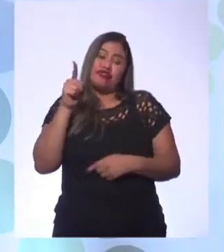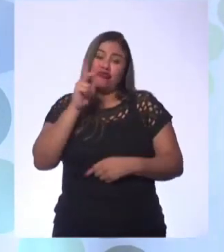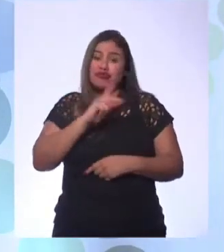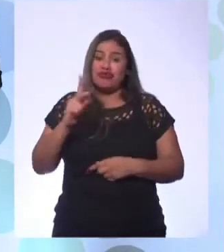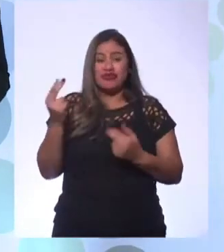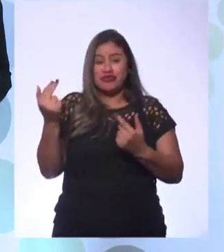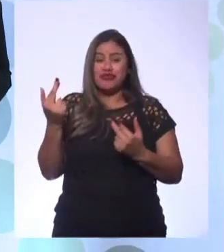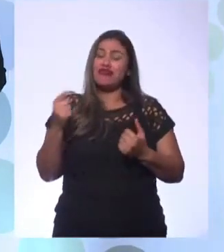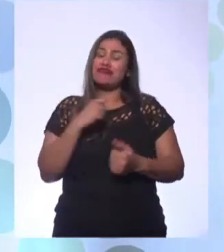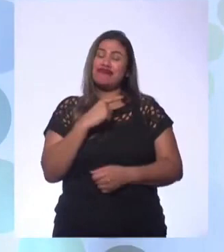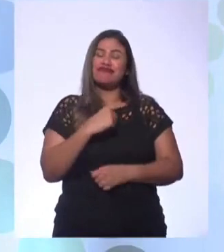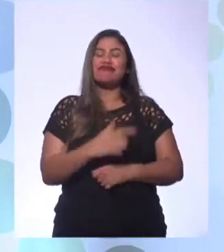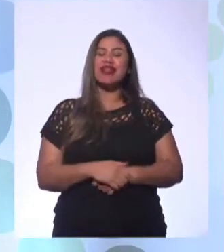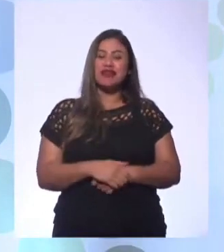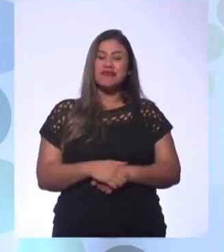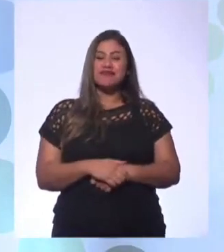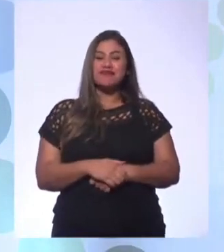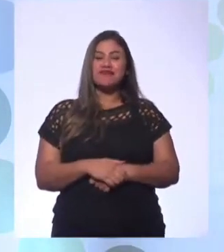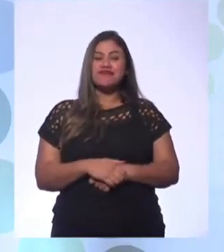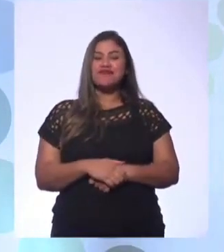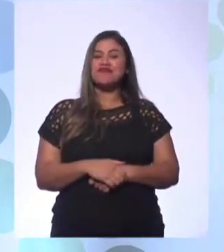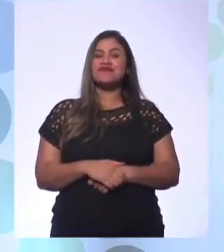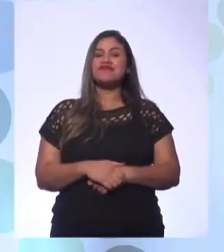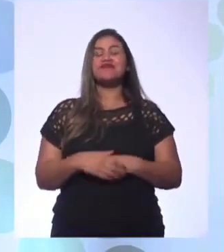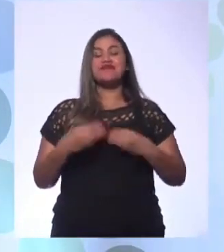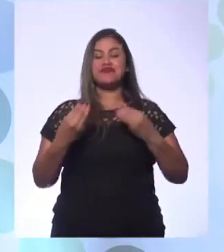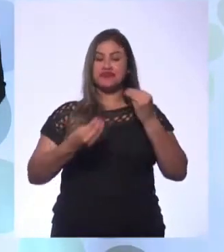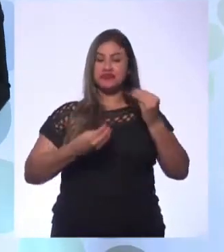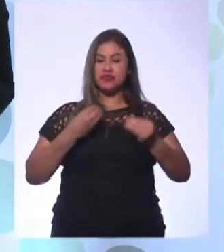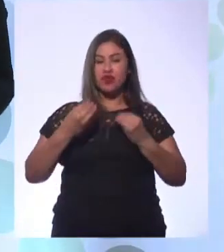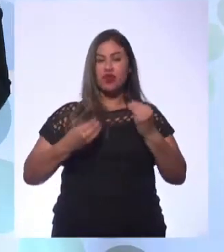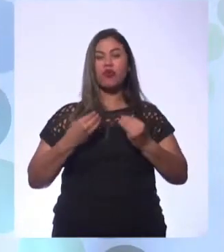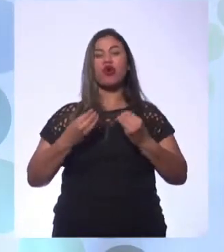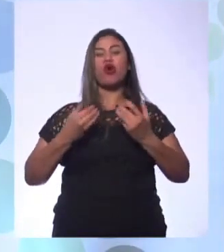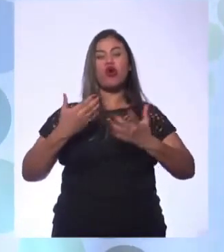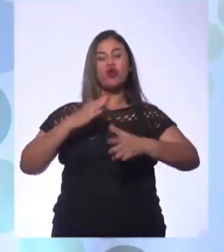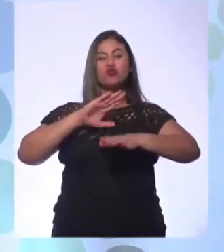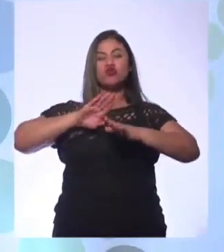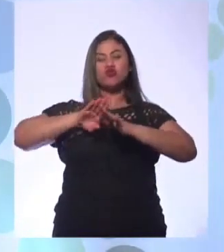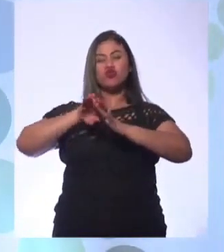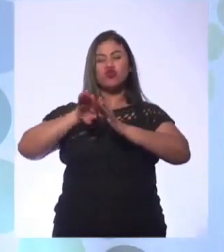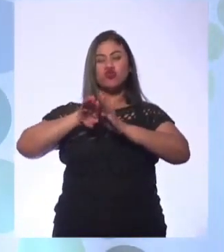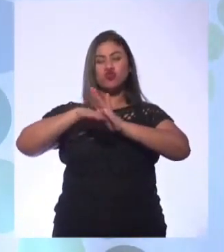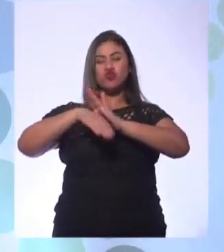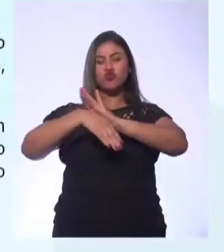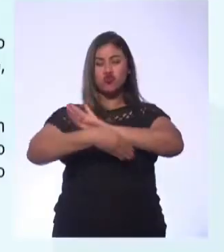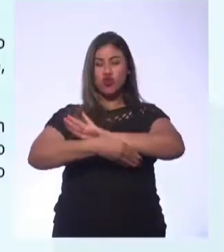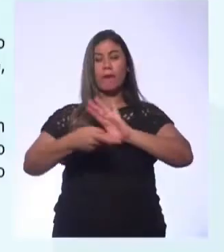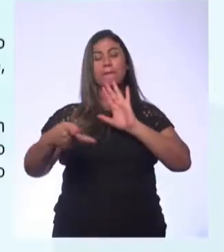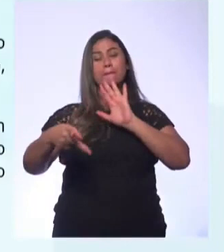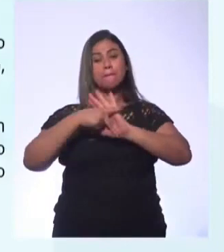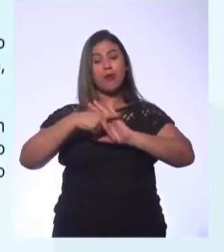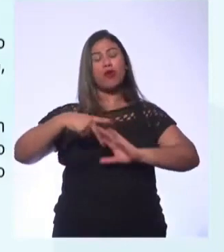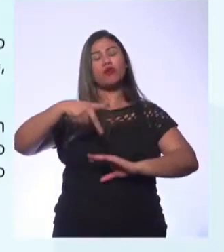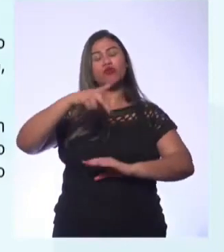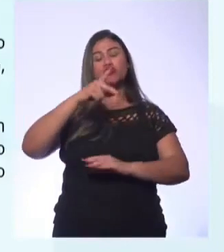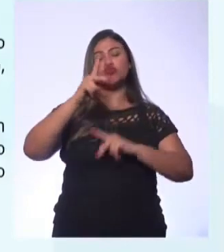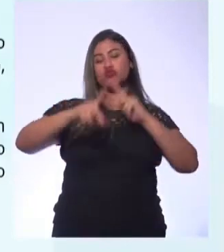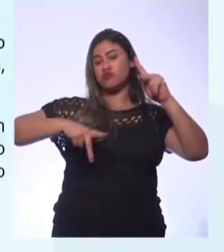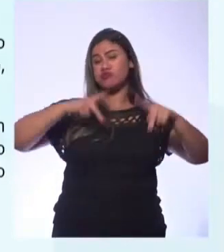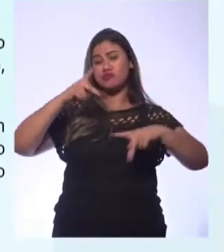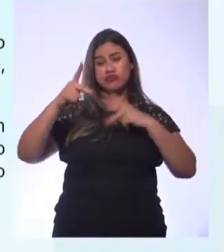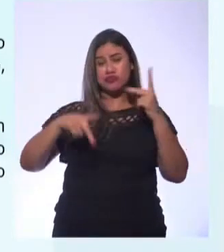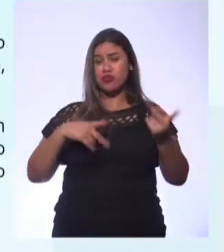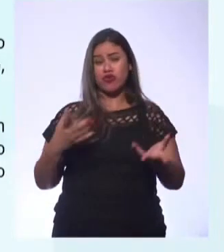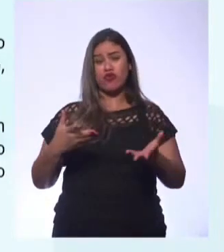gente. Continuando aqui, então. Então, dessa forma, né, se mantém vivo esse folclore do povo, né? Aí, por meio das reminiscências do passado, aí se